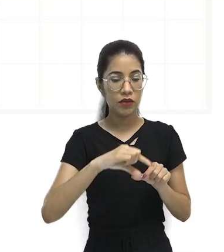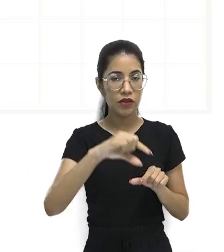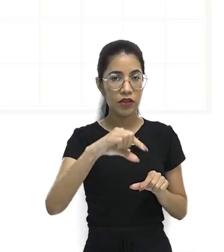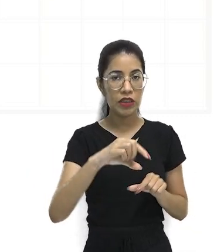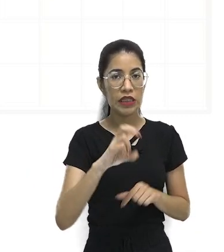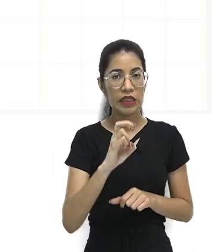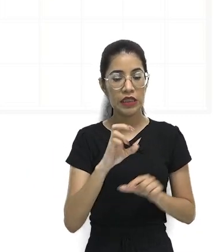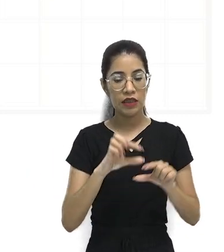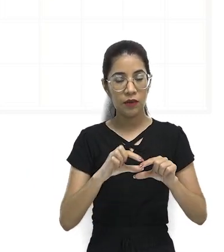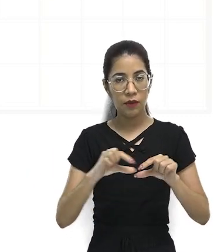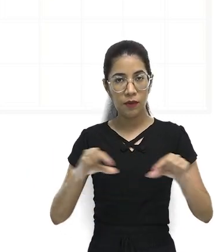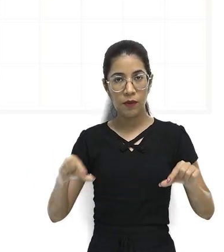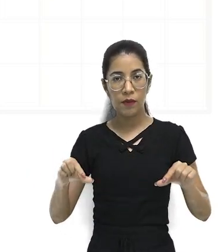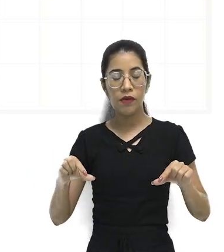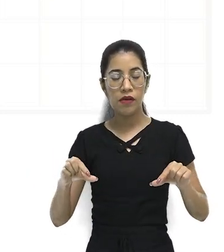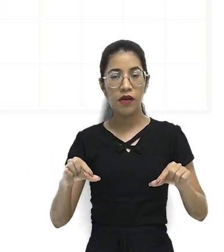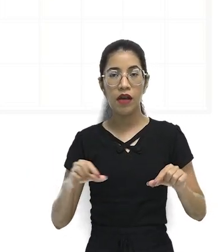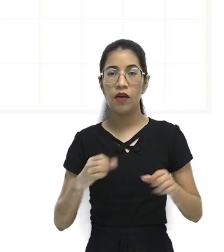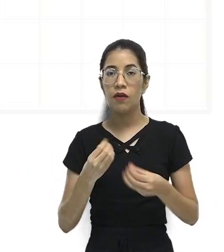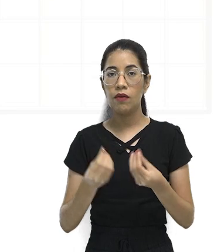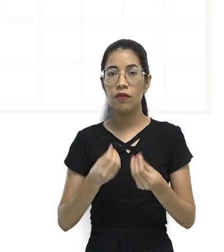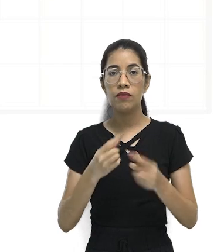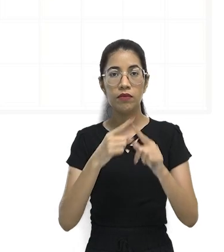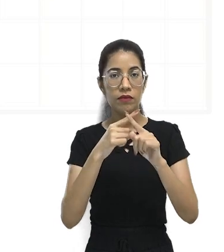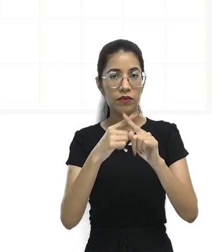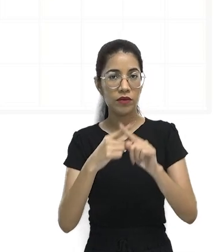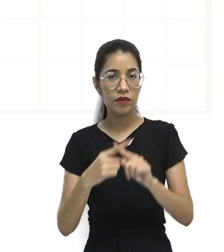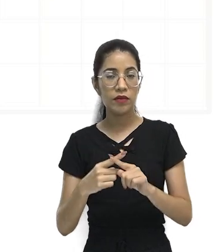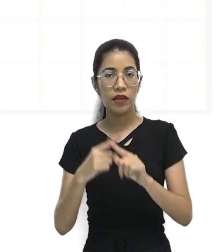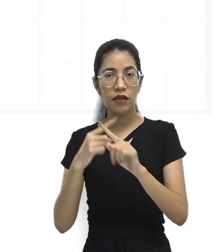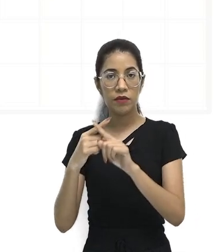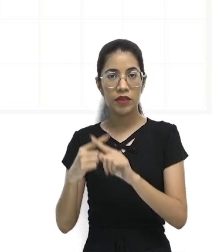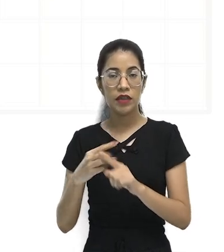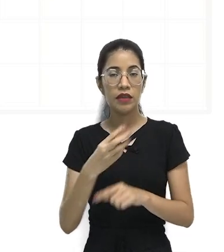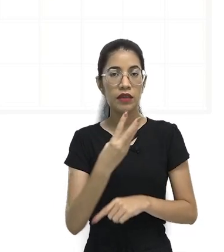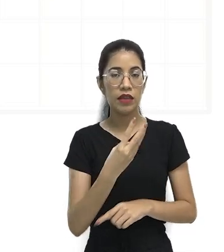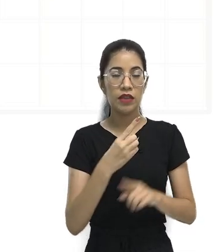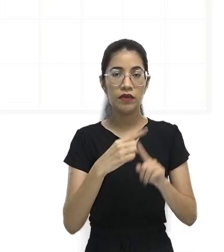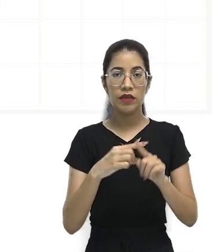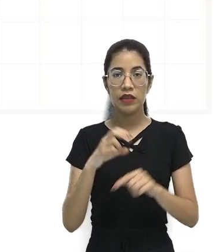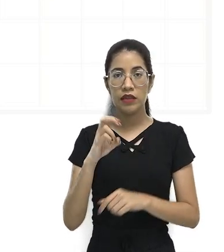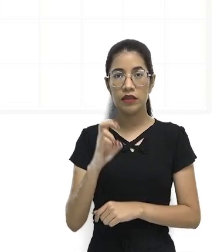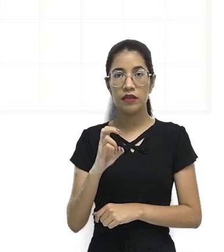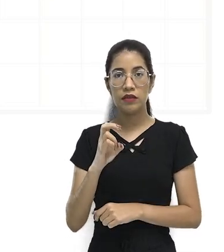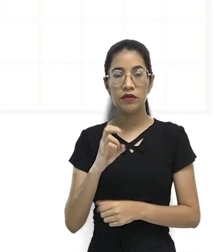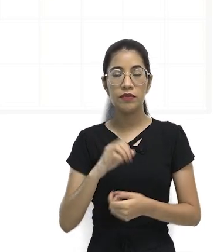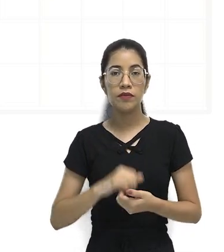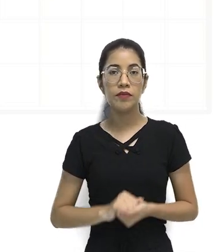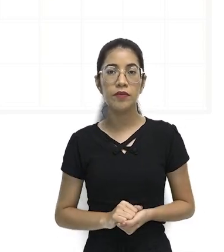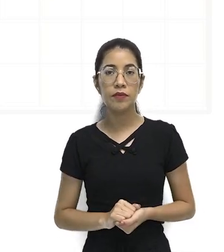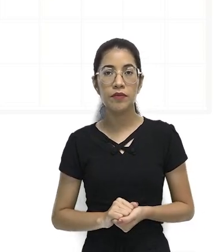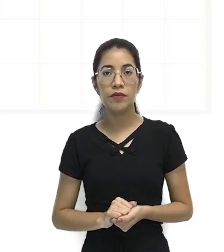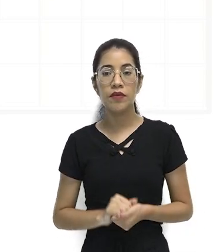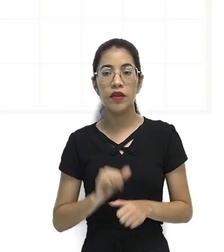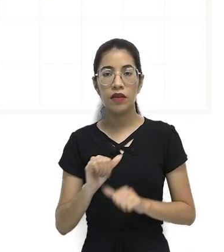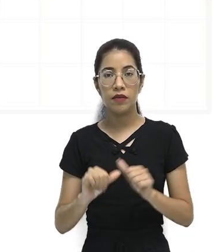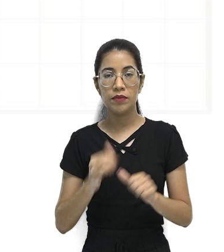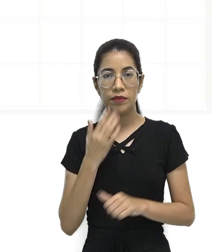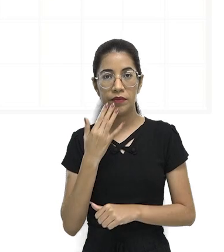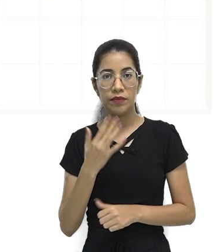e 5 colunas, o que eu vou fazer? Eu vou multiplicar 3 vezes 5, vou colocar de outra cor aqui,